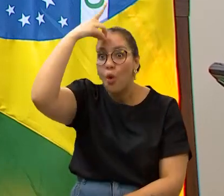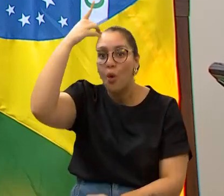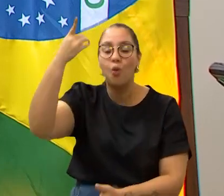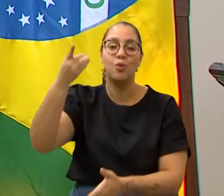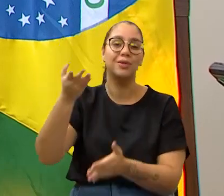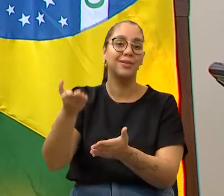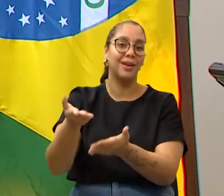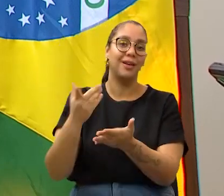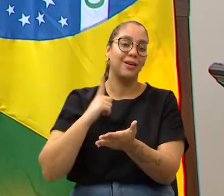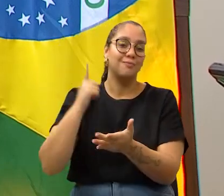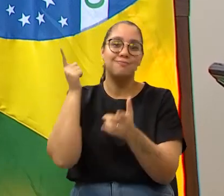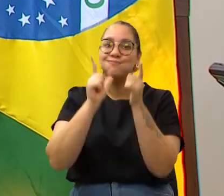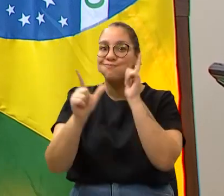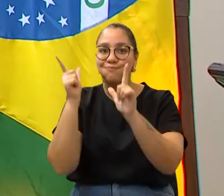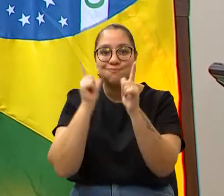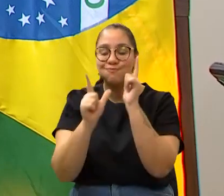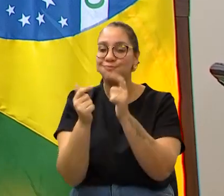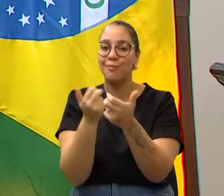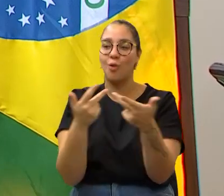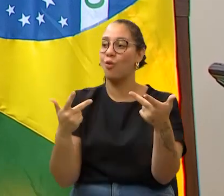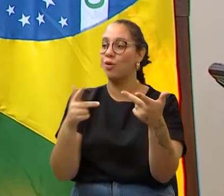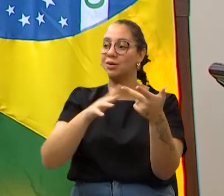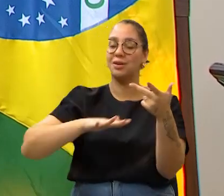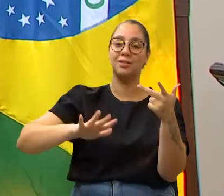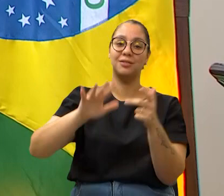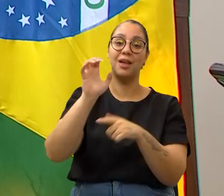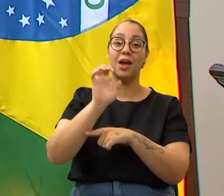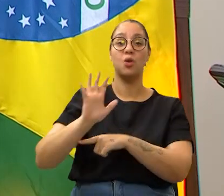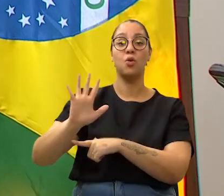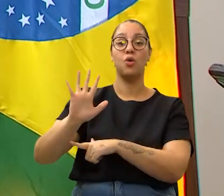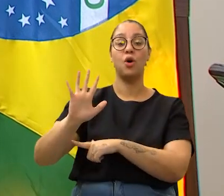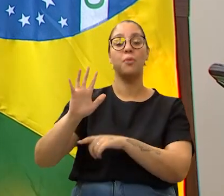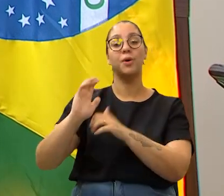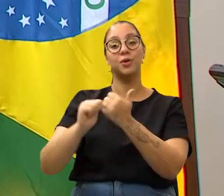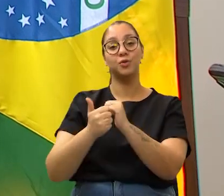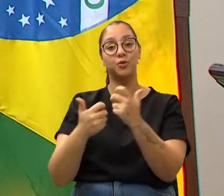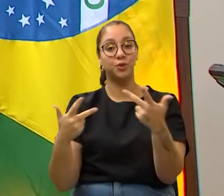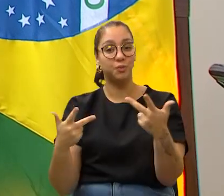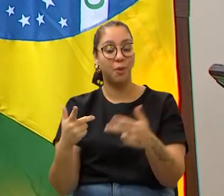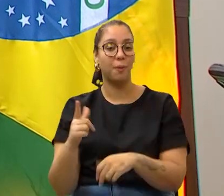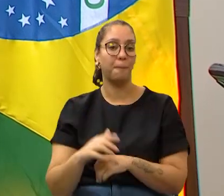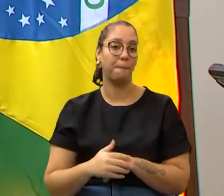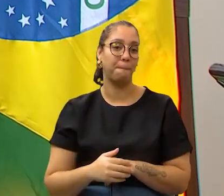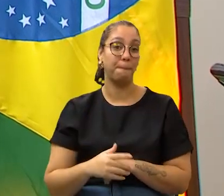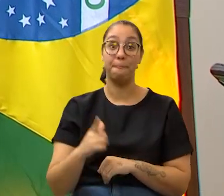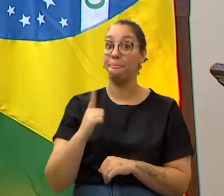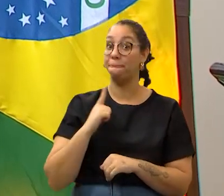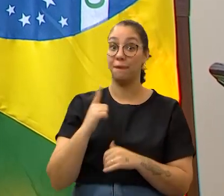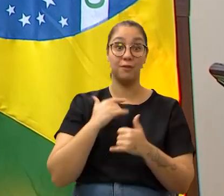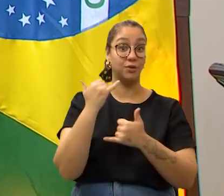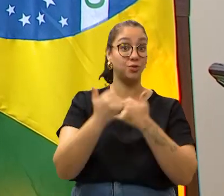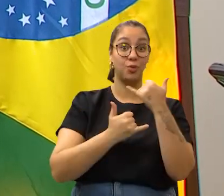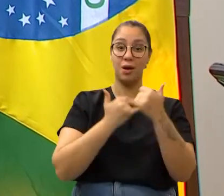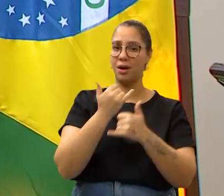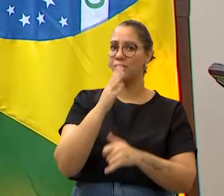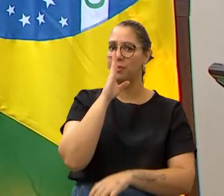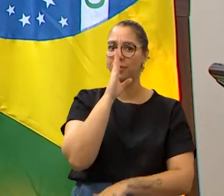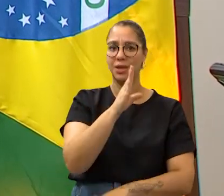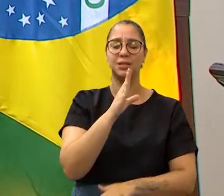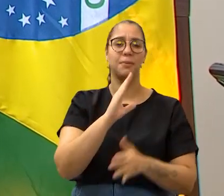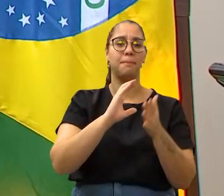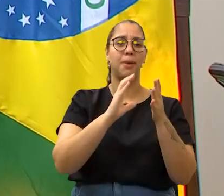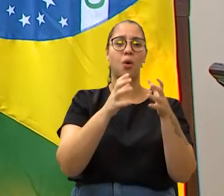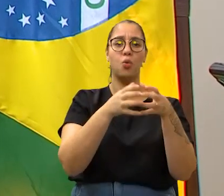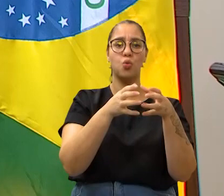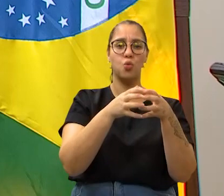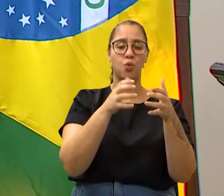recebeu, ele conquistou os palcos, né, da Europa no futebol. Jogando talvez no maior time do mundo hoje, Real